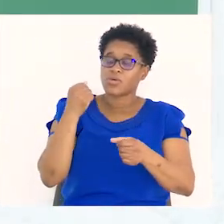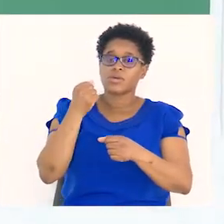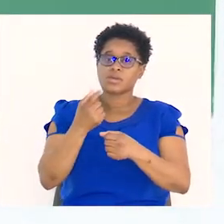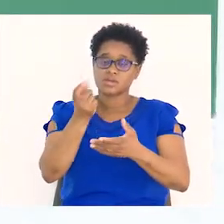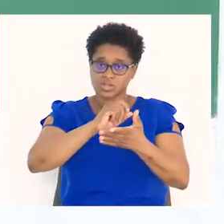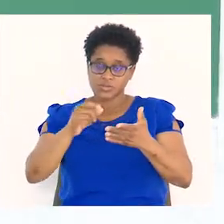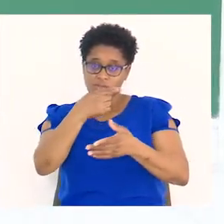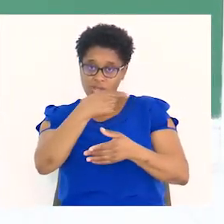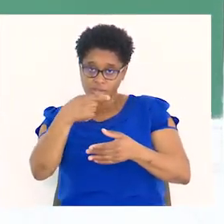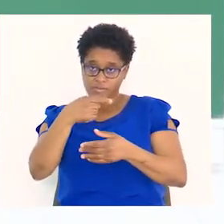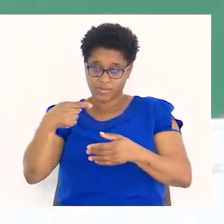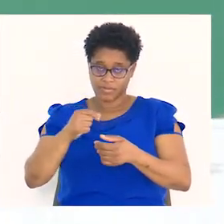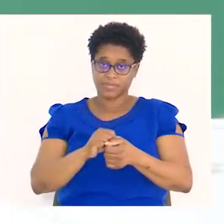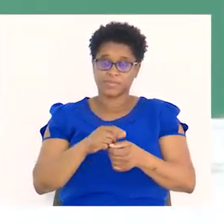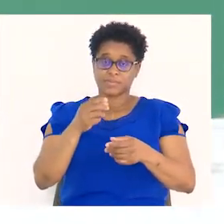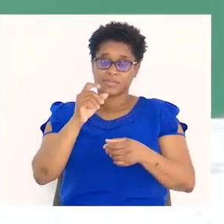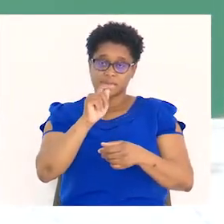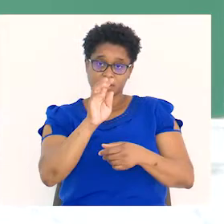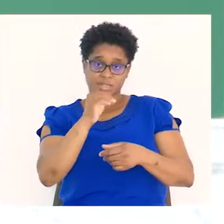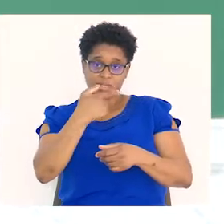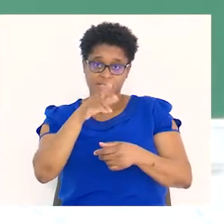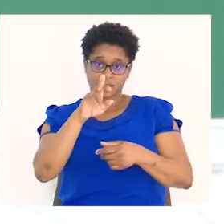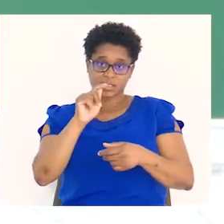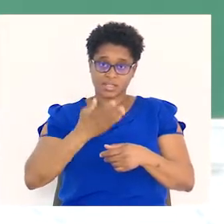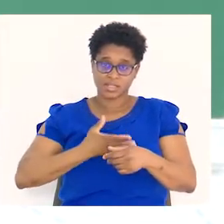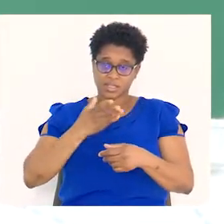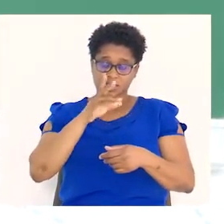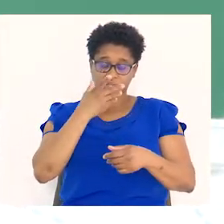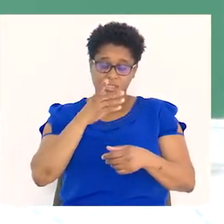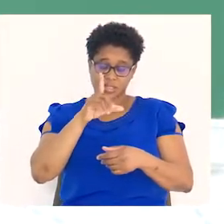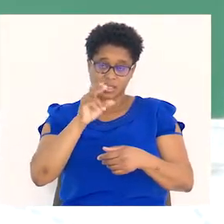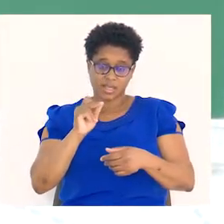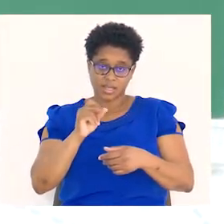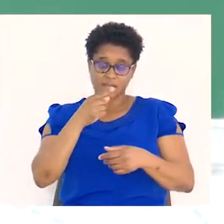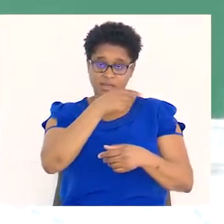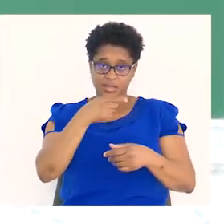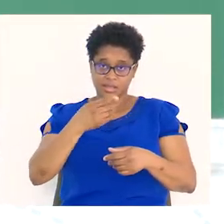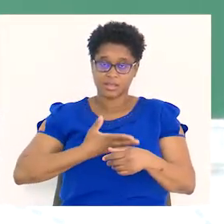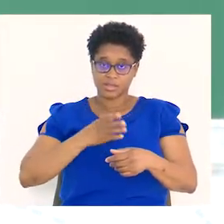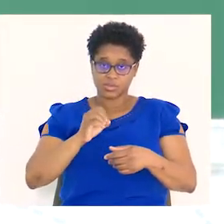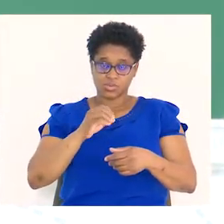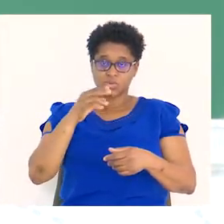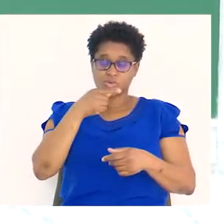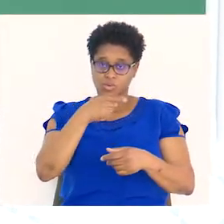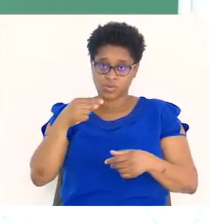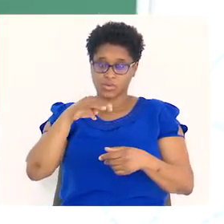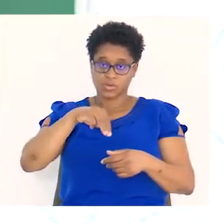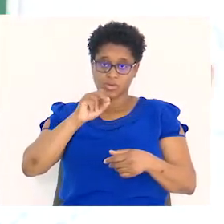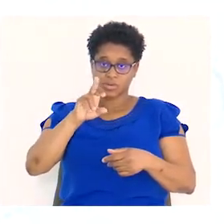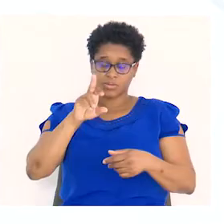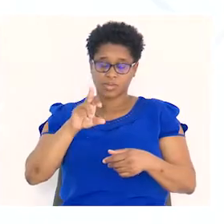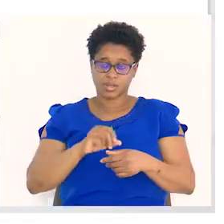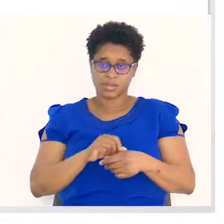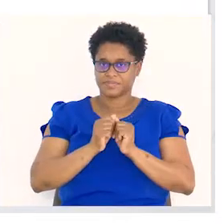do hífen. Estrela do mar. Estrelas do mar. Ok? Então vamos ver qual é que é a regra que está